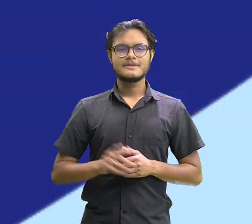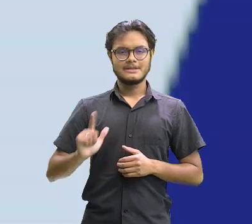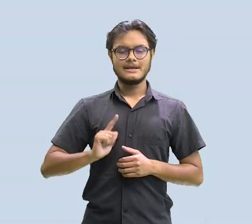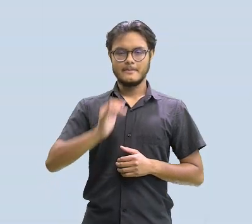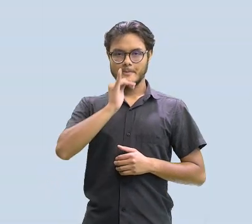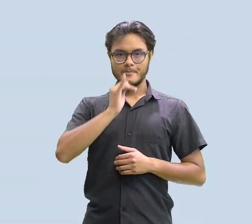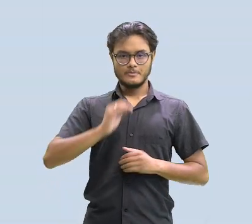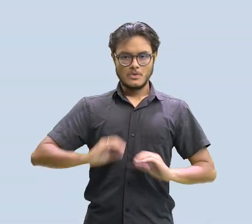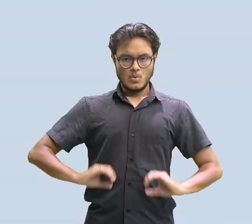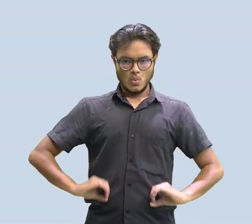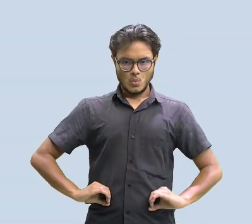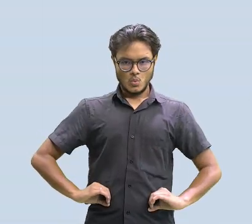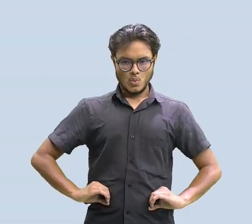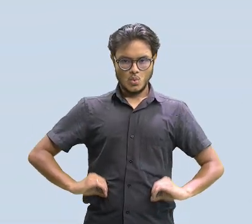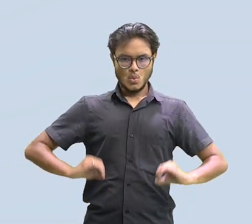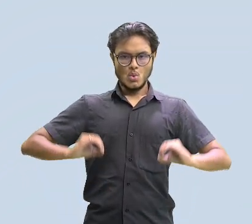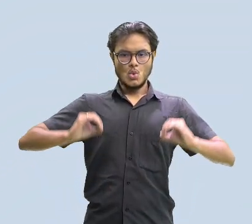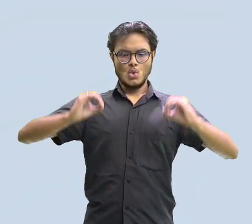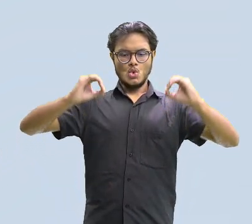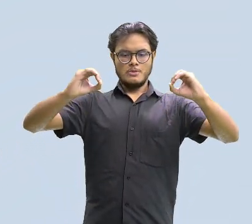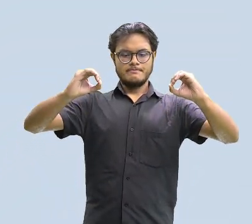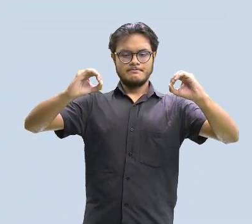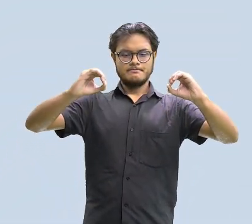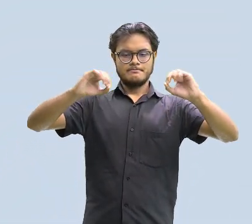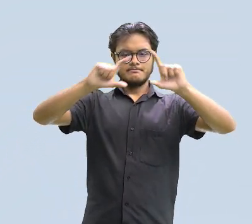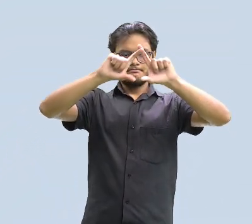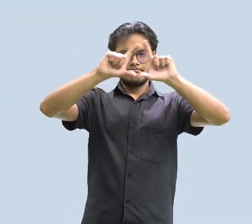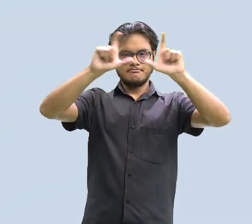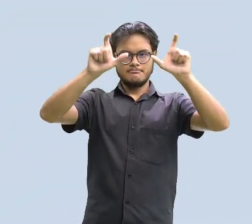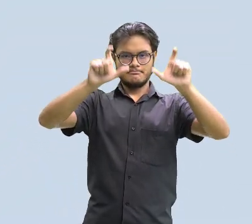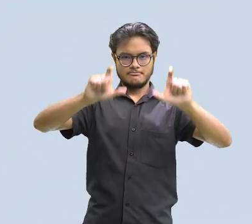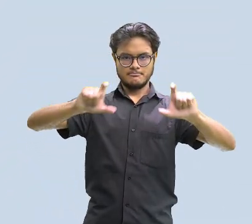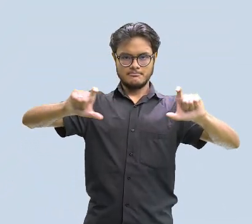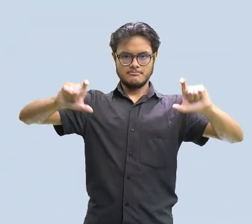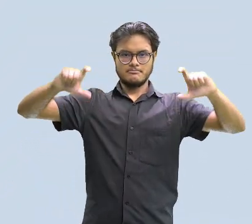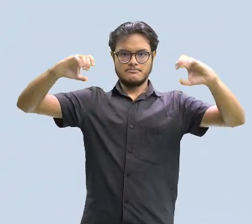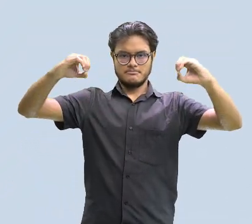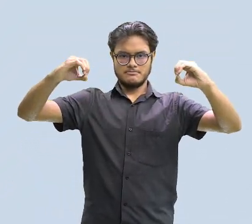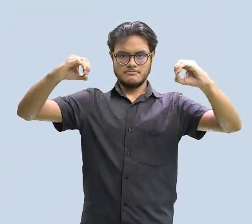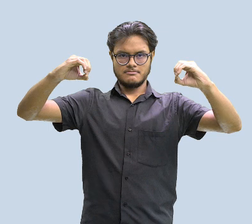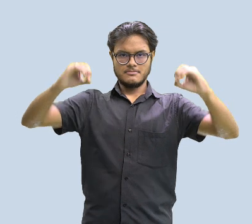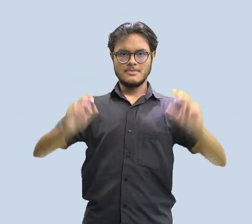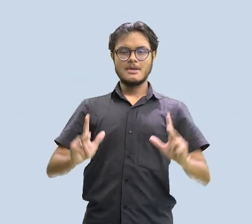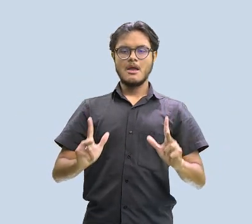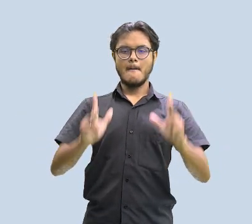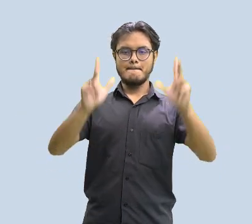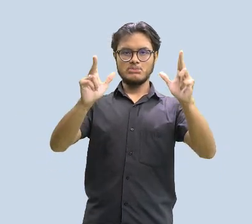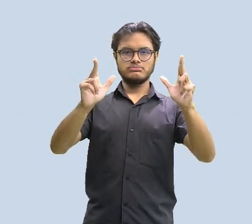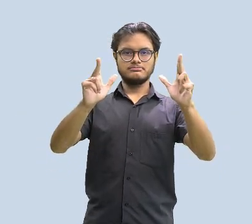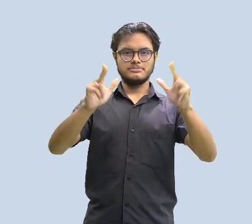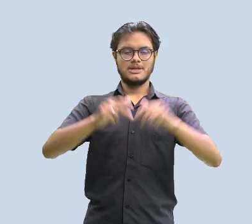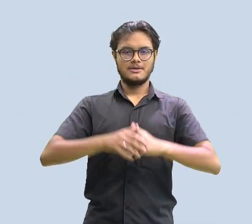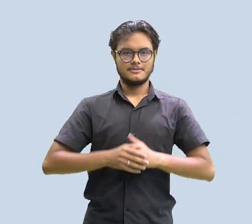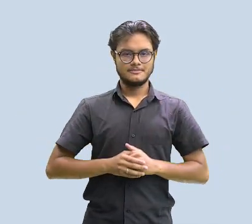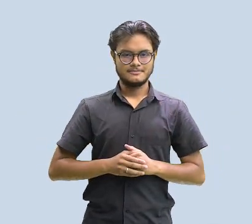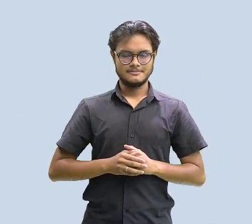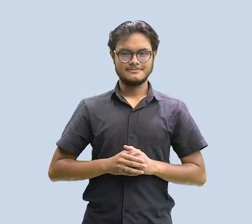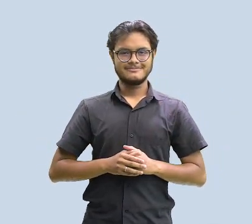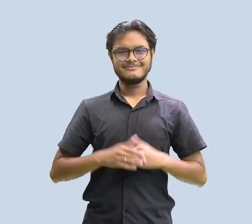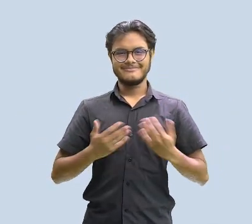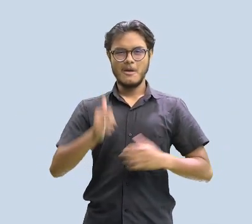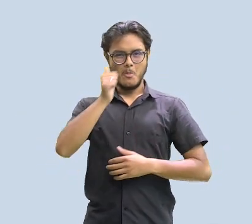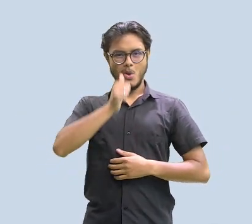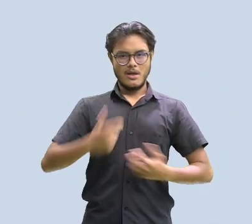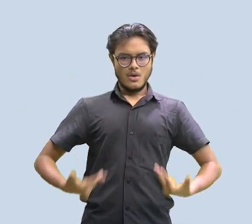laqueadura, que é a esterilização das mulheres, que consiste na ligadura das trompas de falópio da tuba uterina. E